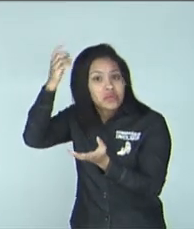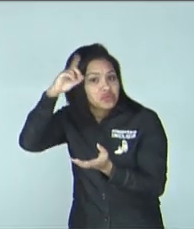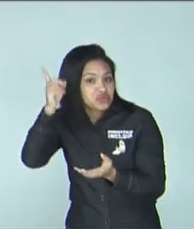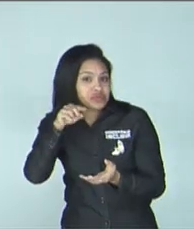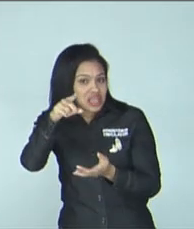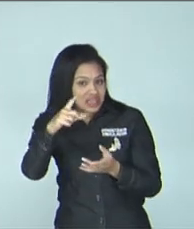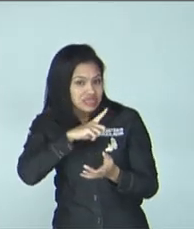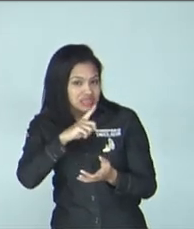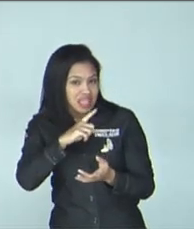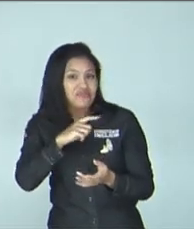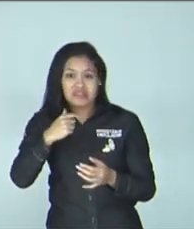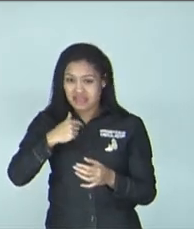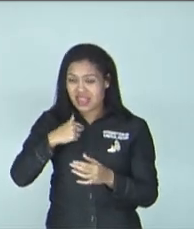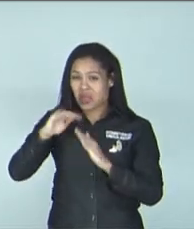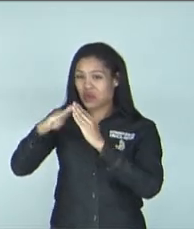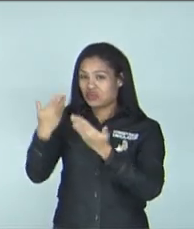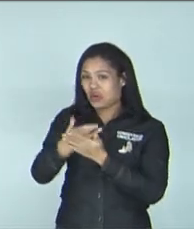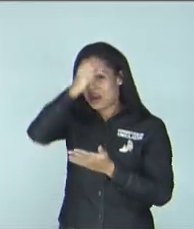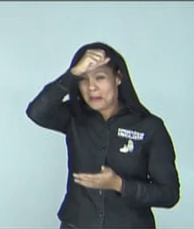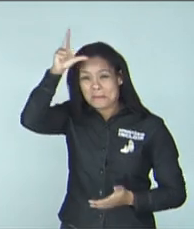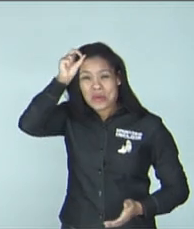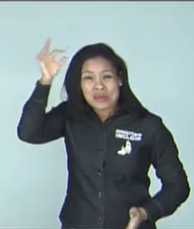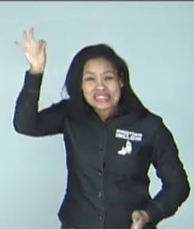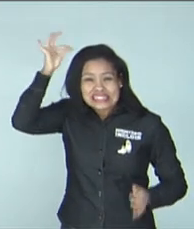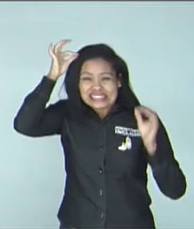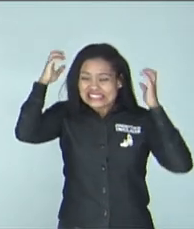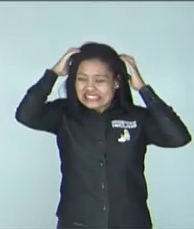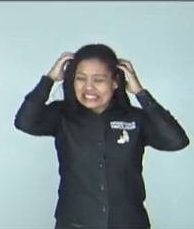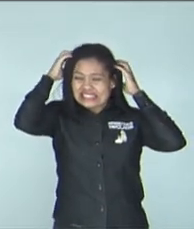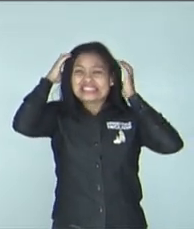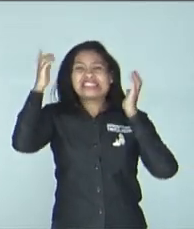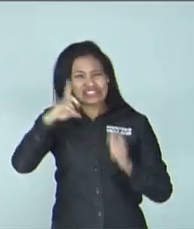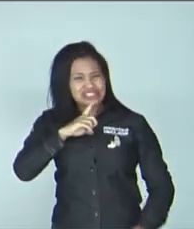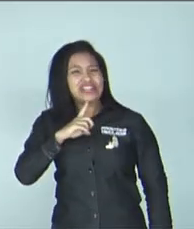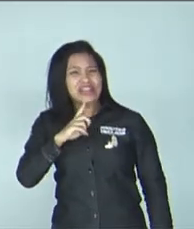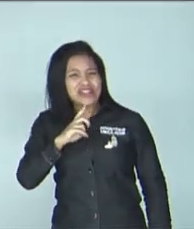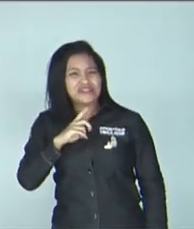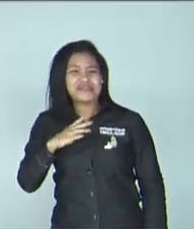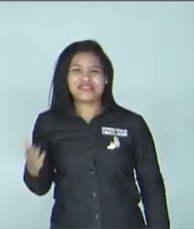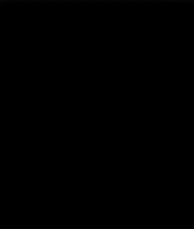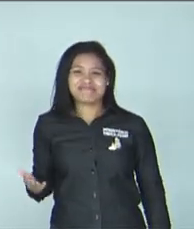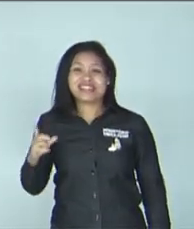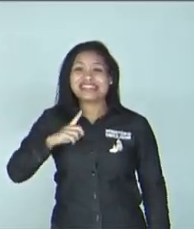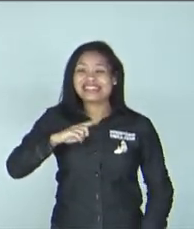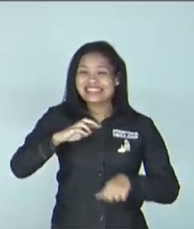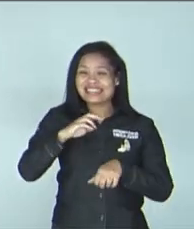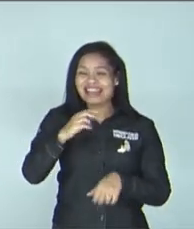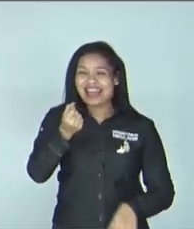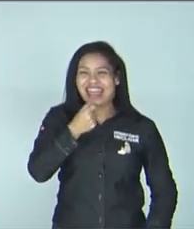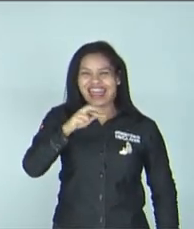pelo quando era pequeno eu estudei em escola pública eu tive piolho piolho negócio bravo e naquela época não tá ouvindo nenhum cid meu deus do